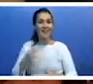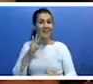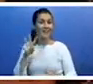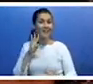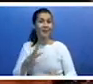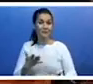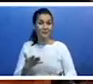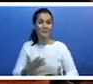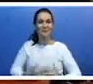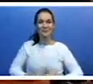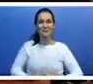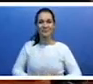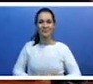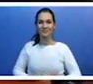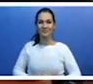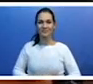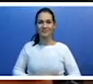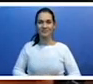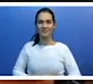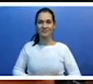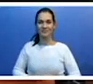legal.